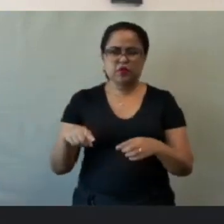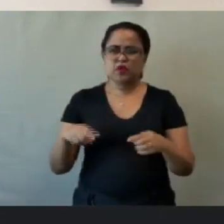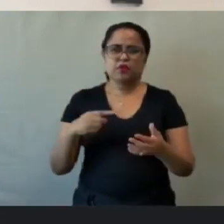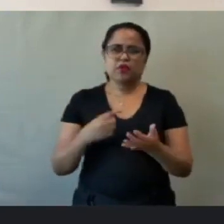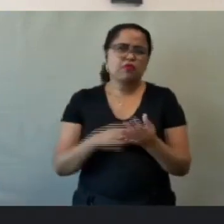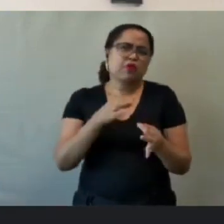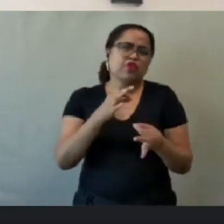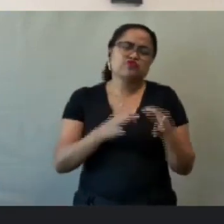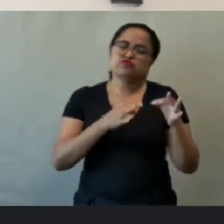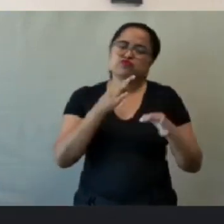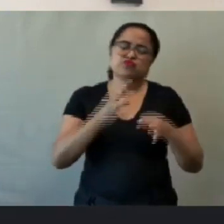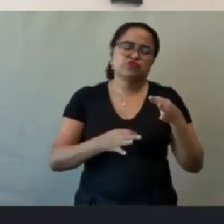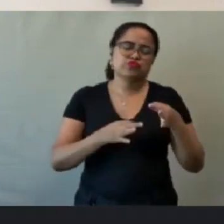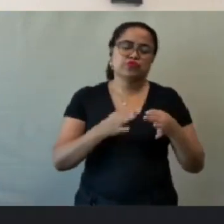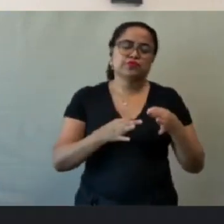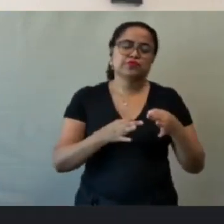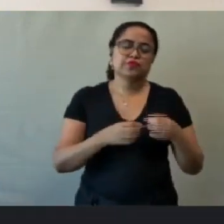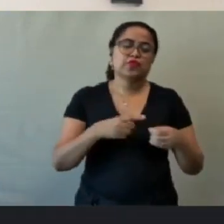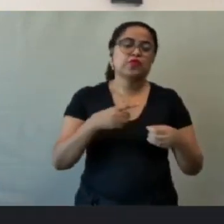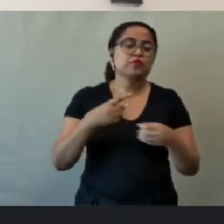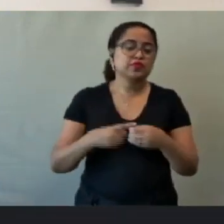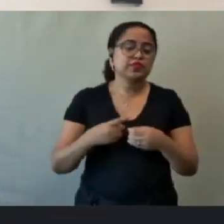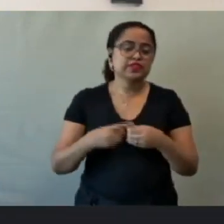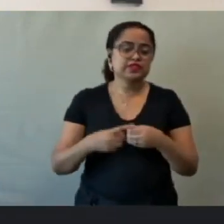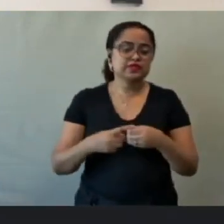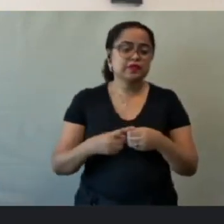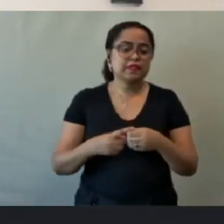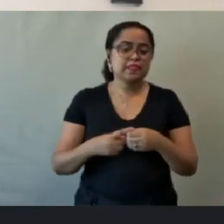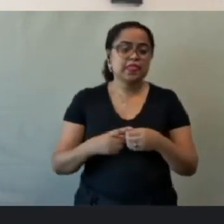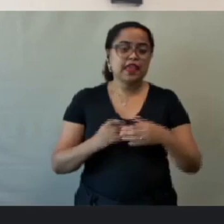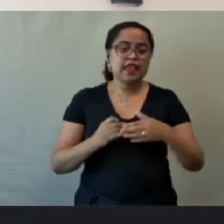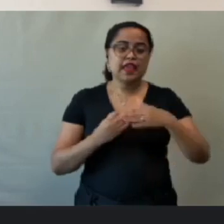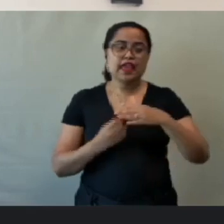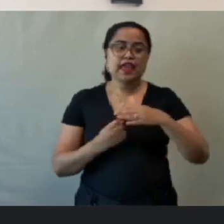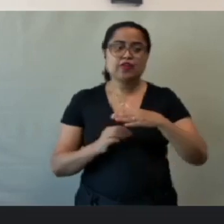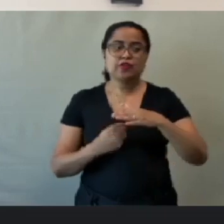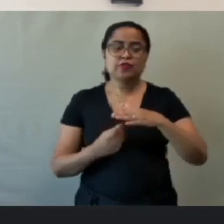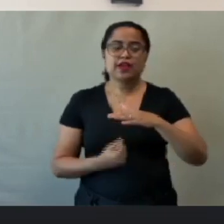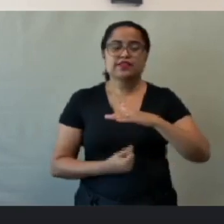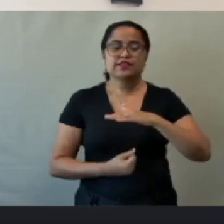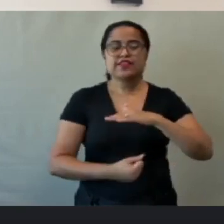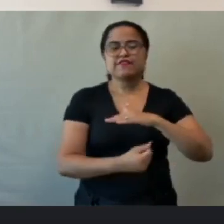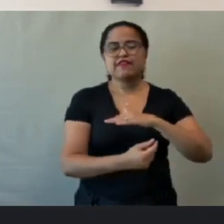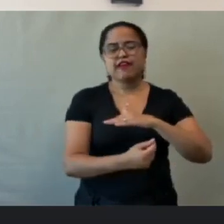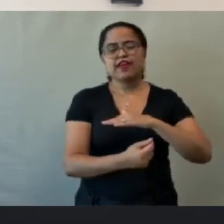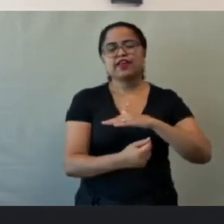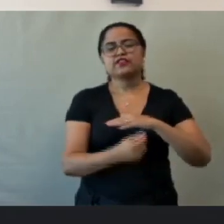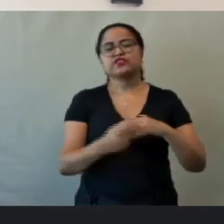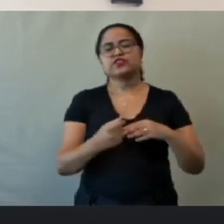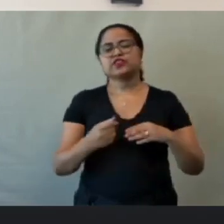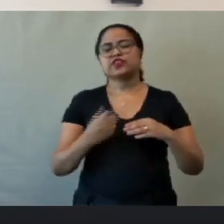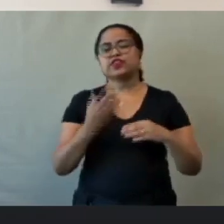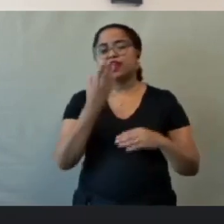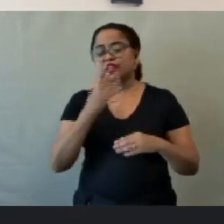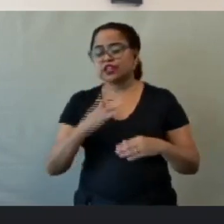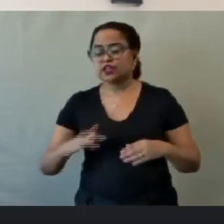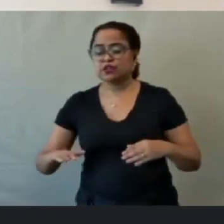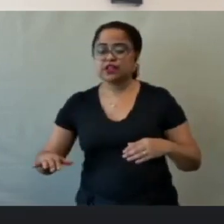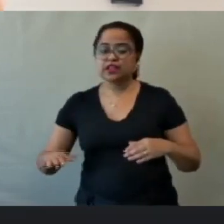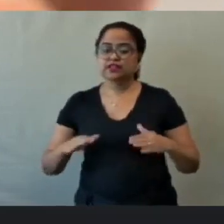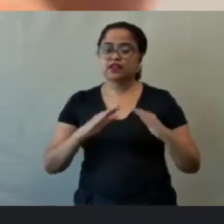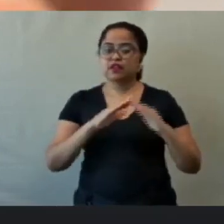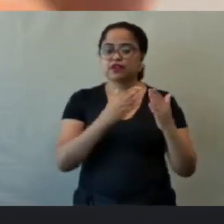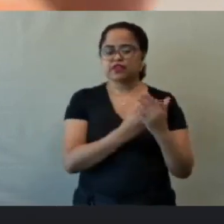o município é o que mais investe na educação infantil, por exemplo. E é o que menos